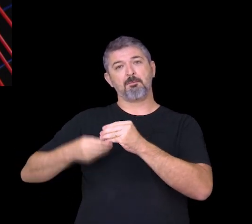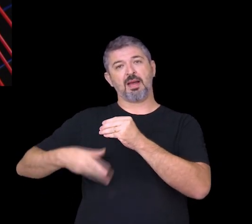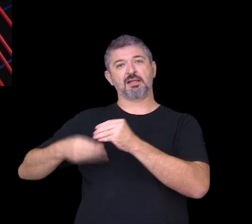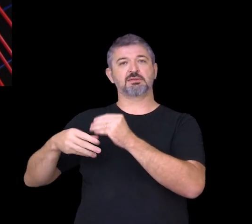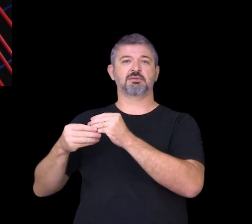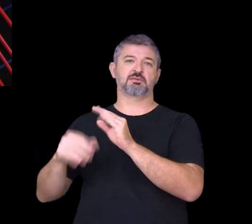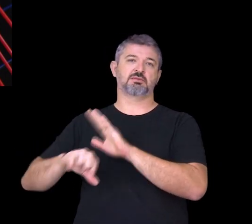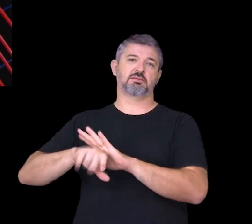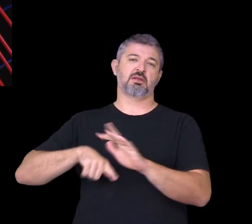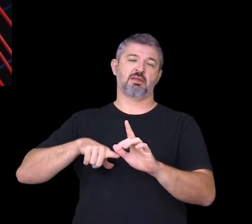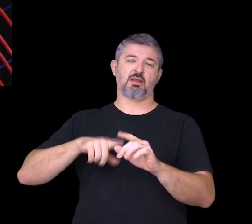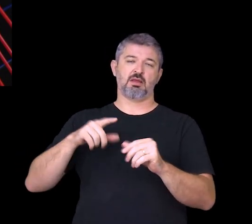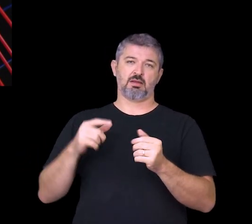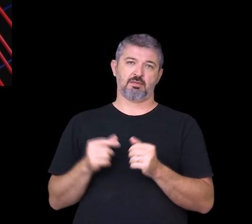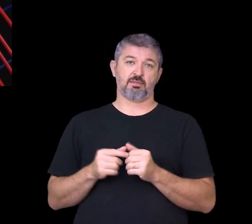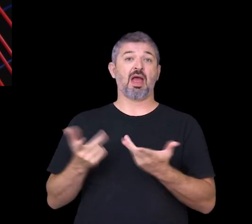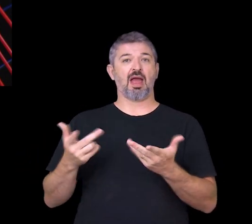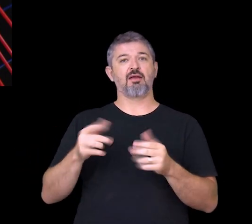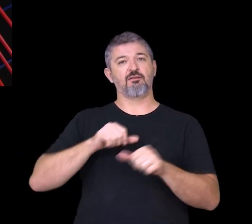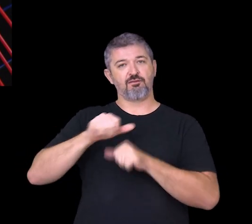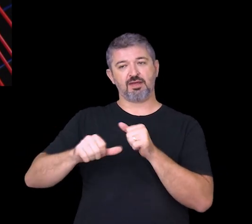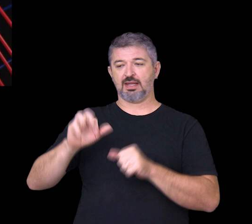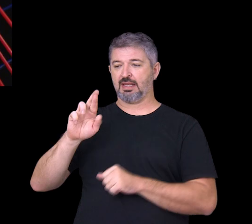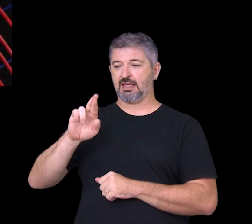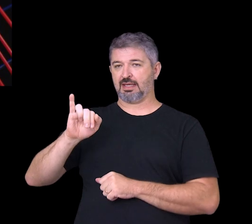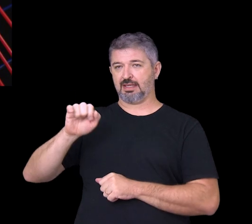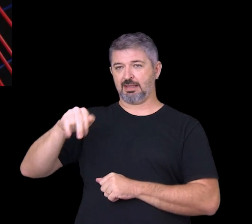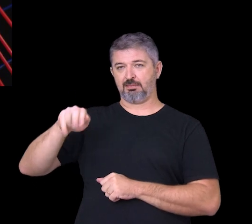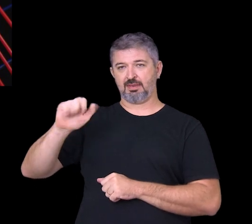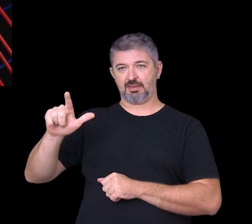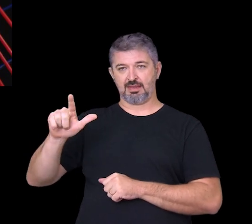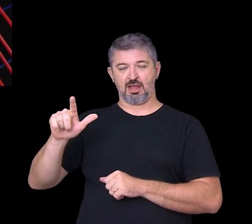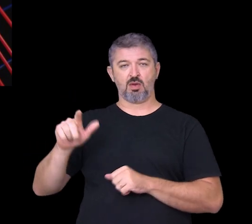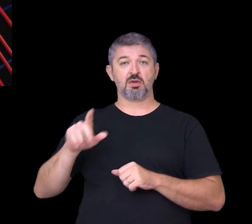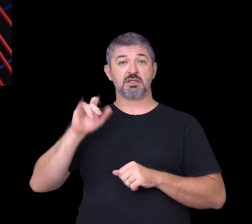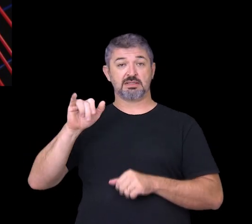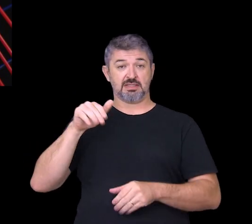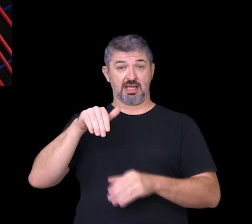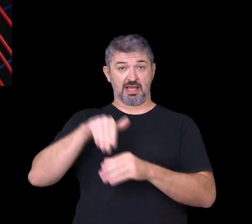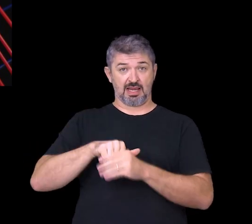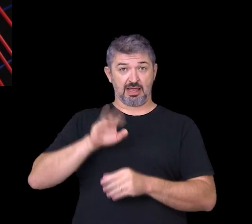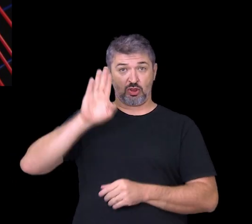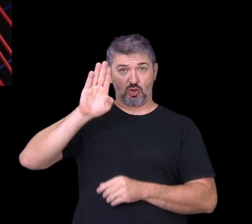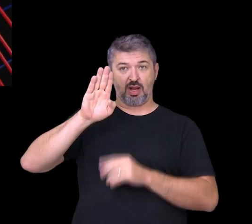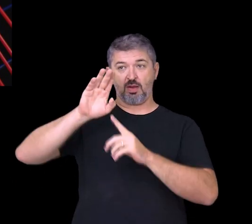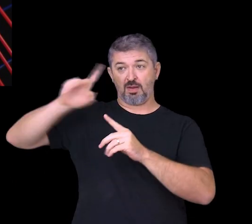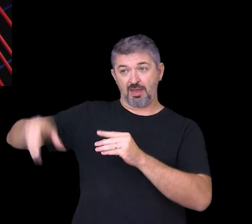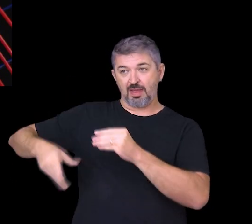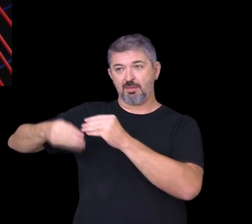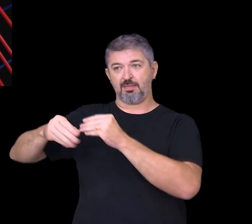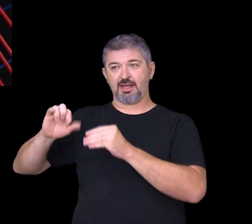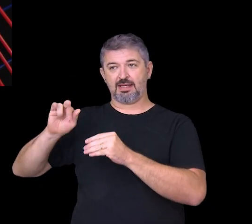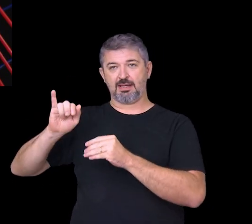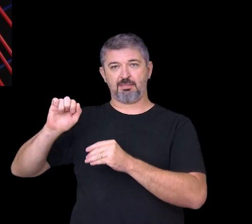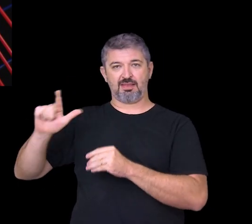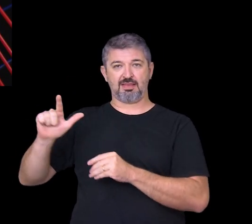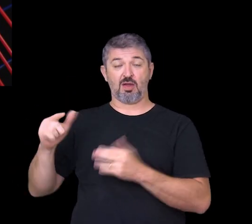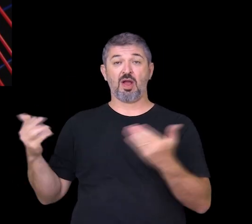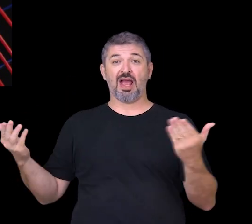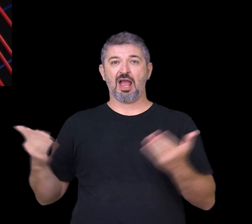aí, normalmente, ela vai para a área criminal, quando a competência é do eleitoral. Então, esse trabalho todo em